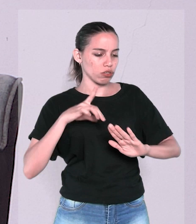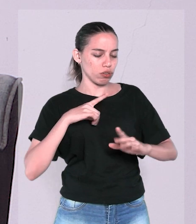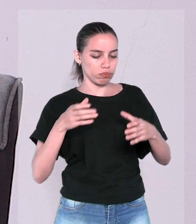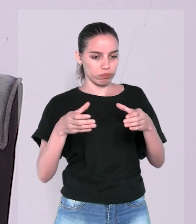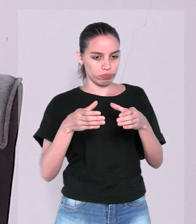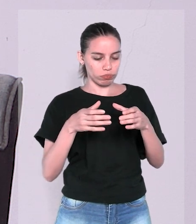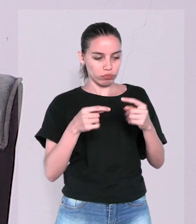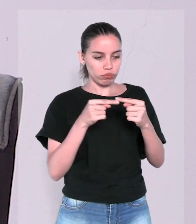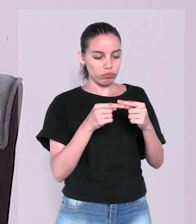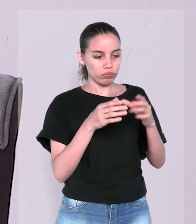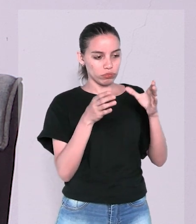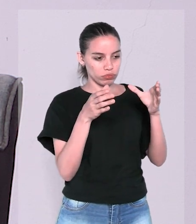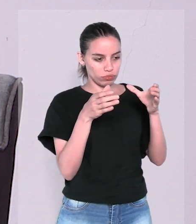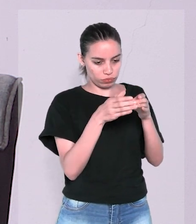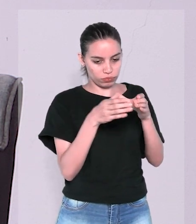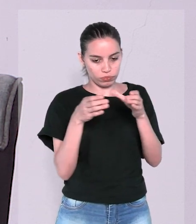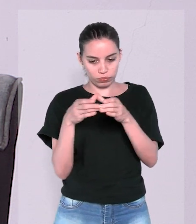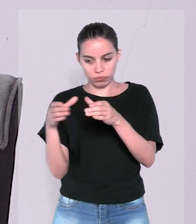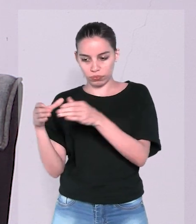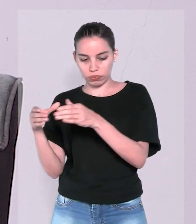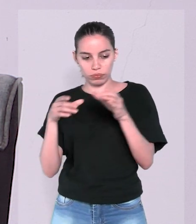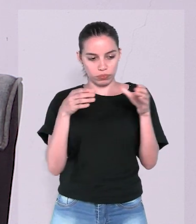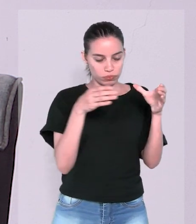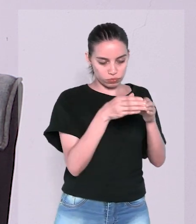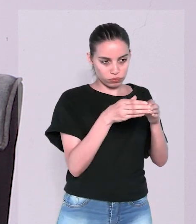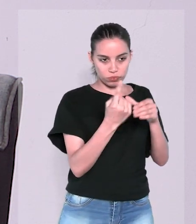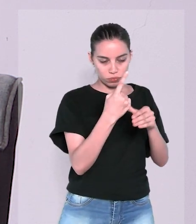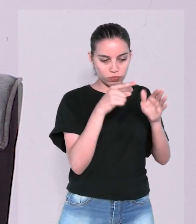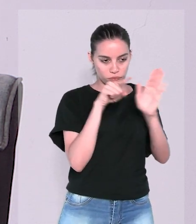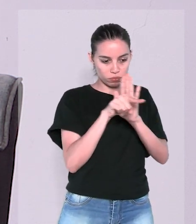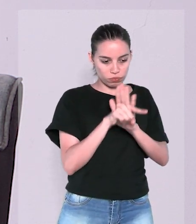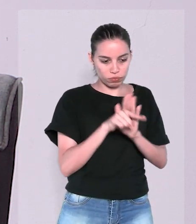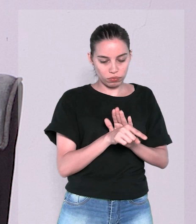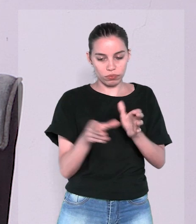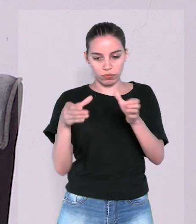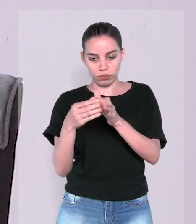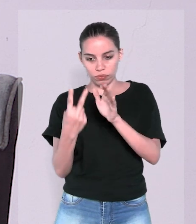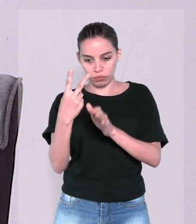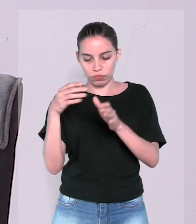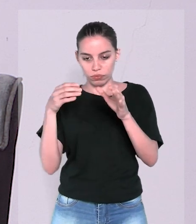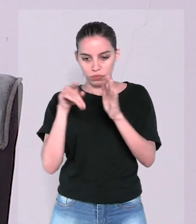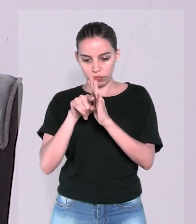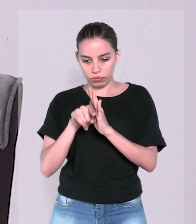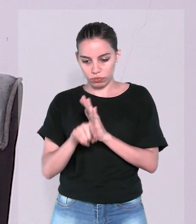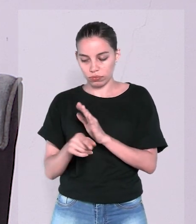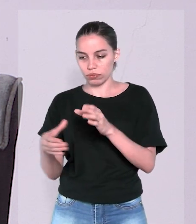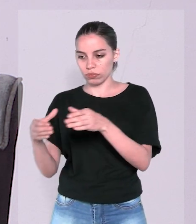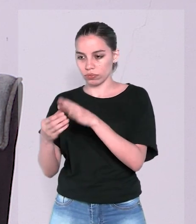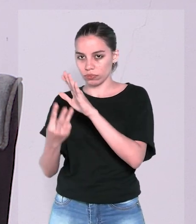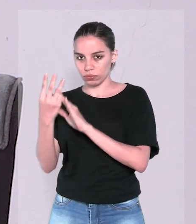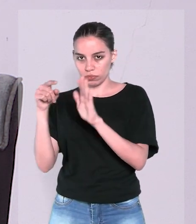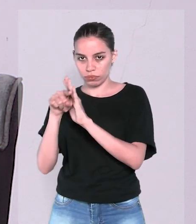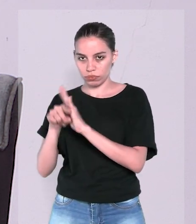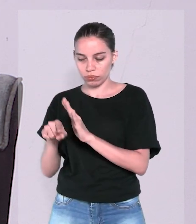montei um questionário muito cuidadoso, a partir de 5 blocos, cada bloco com perguntas específicas, para responder essa